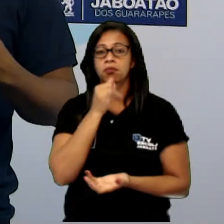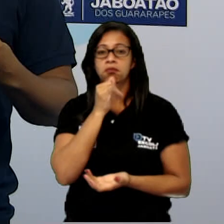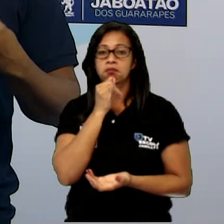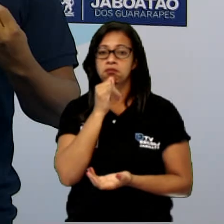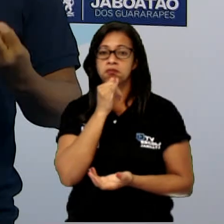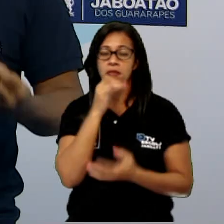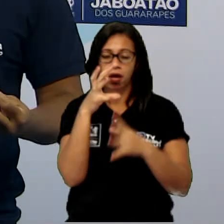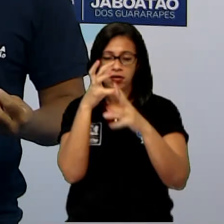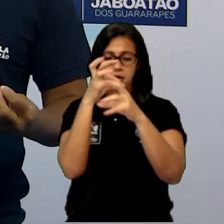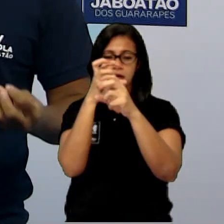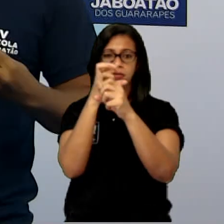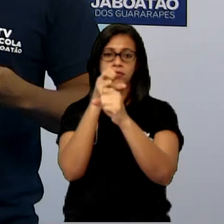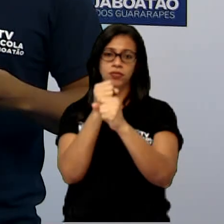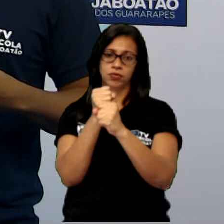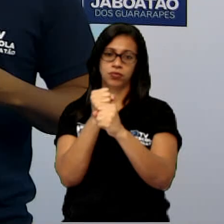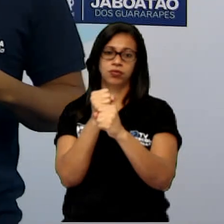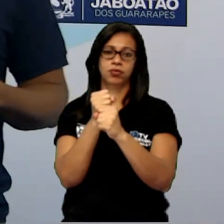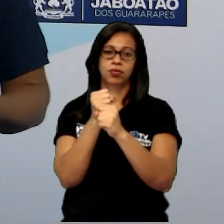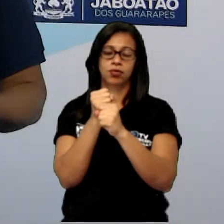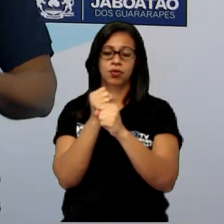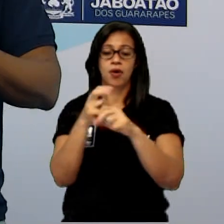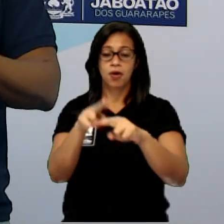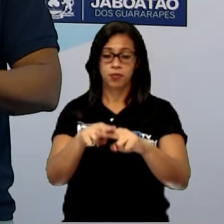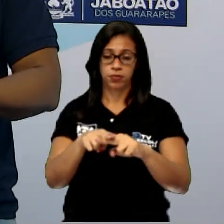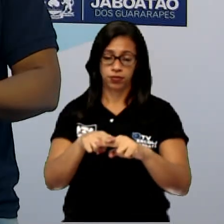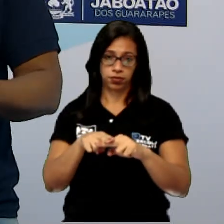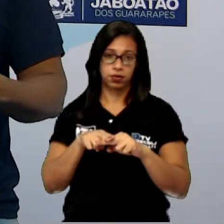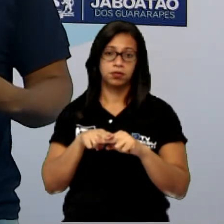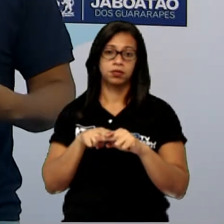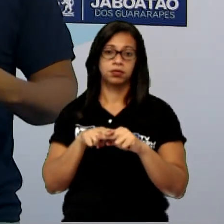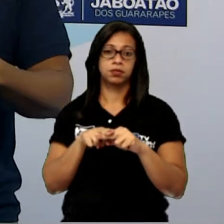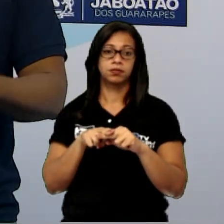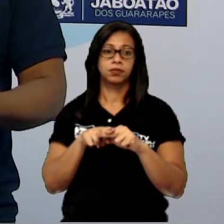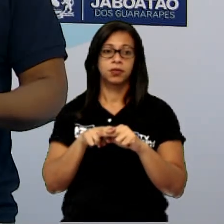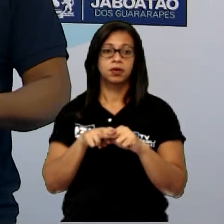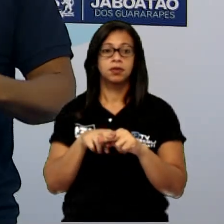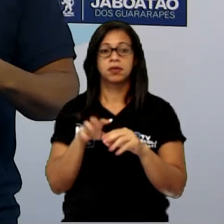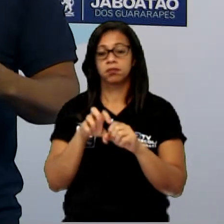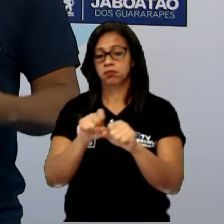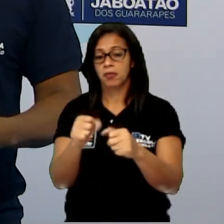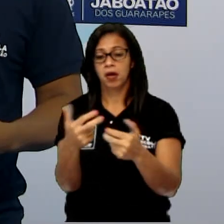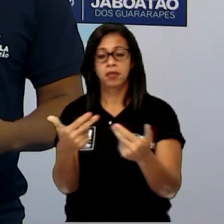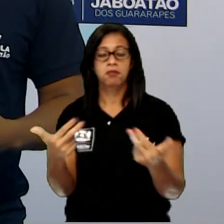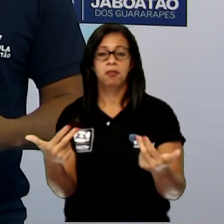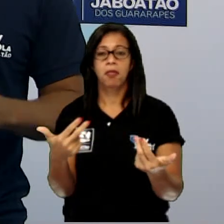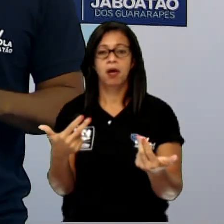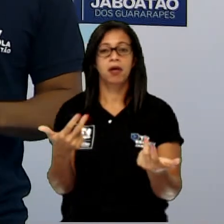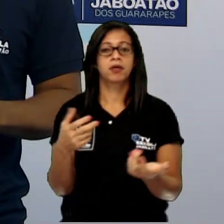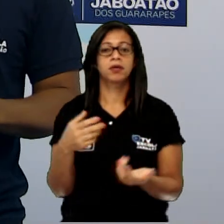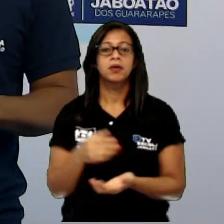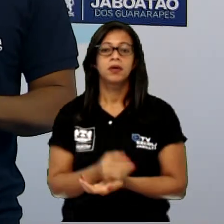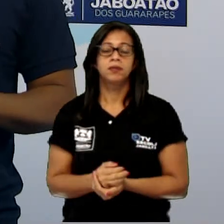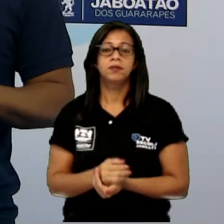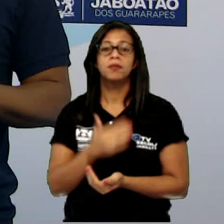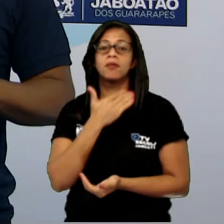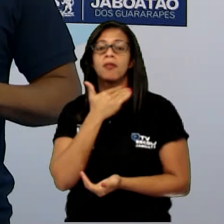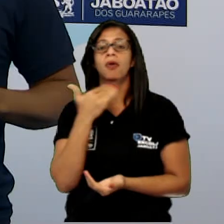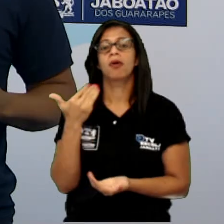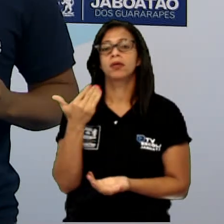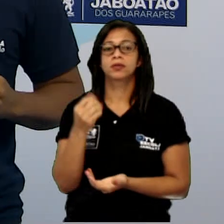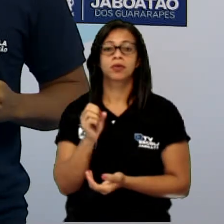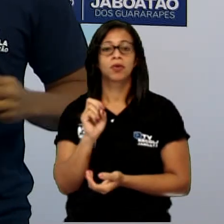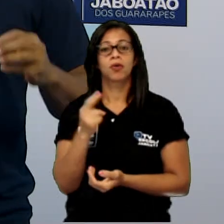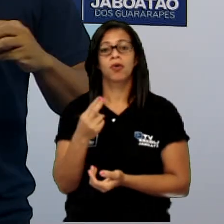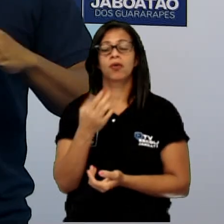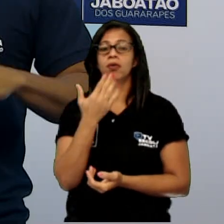causa da presença de substâncias mortas, de seres mortos nele. E o nosso último